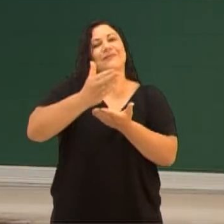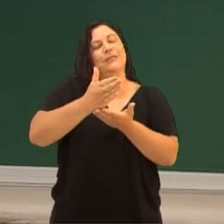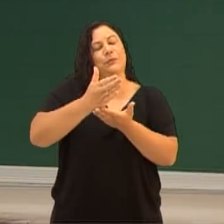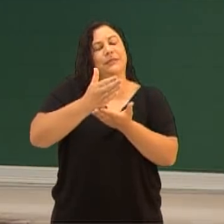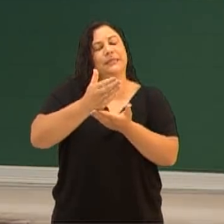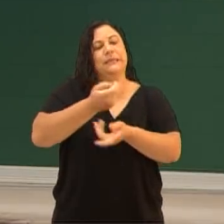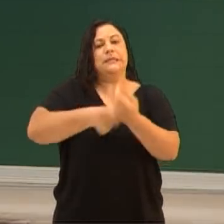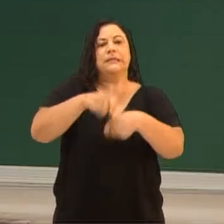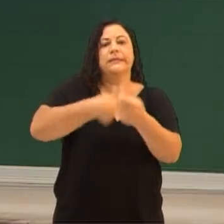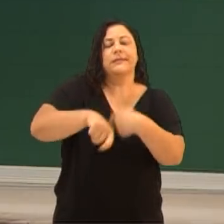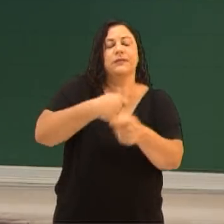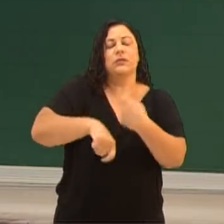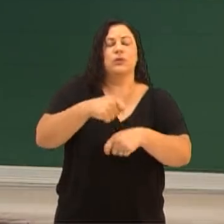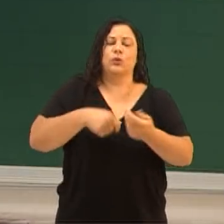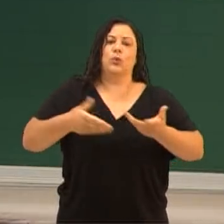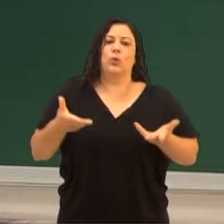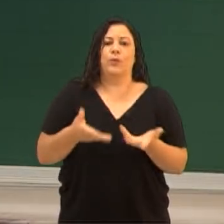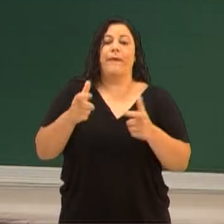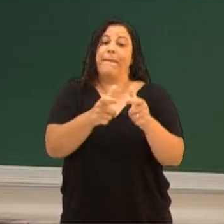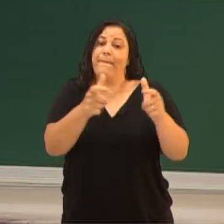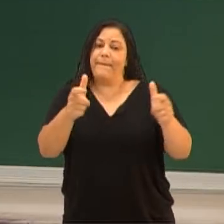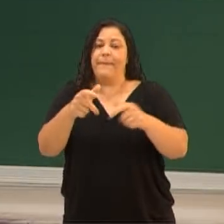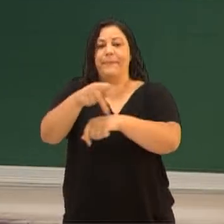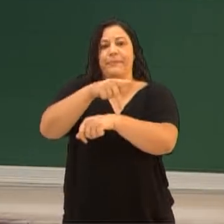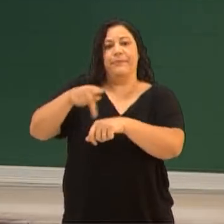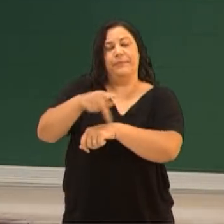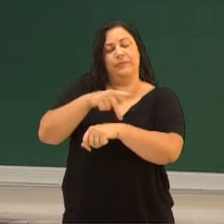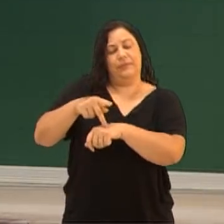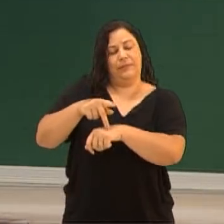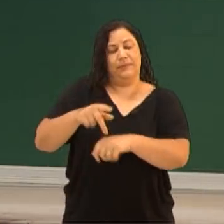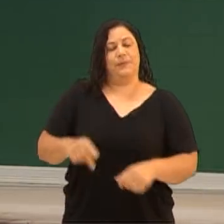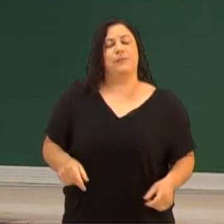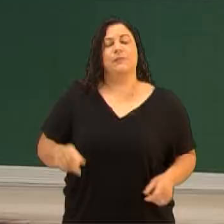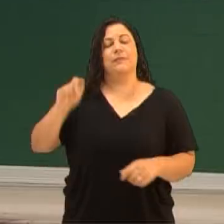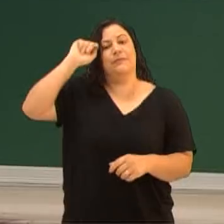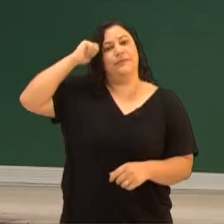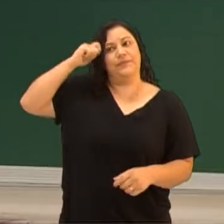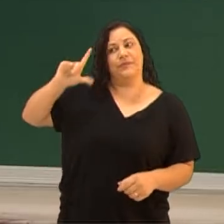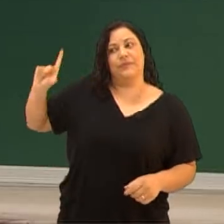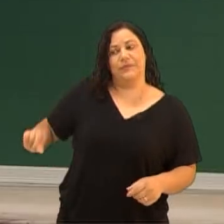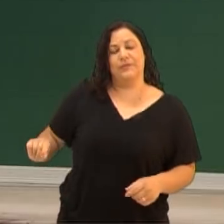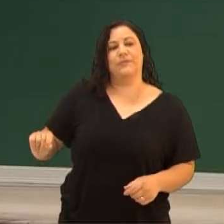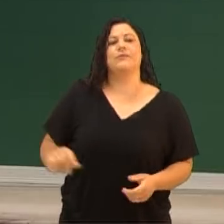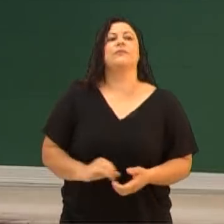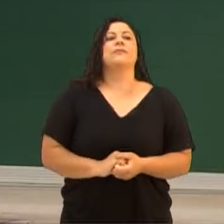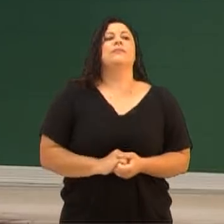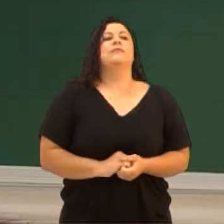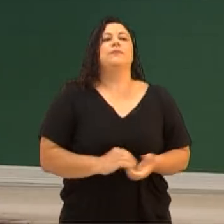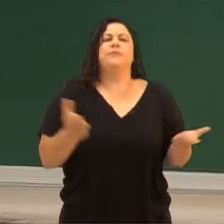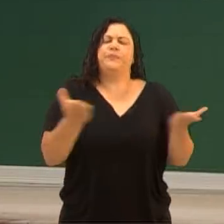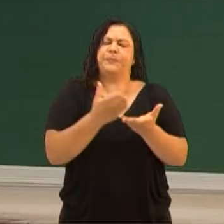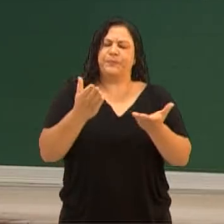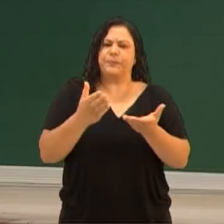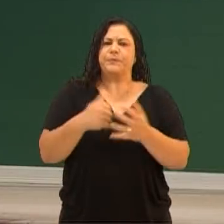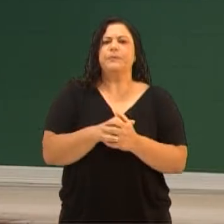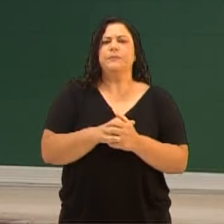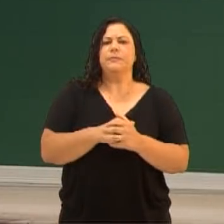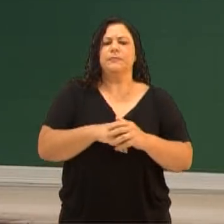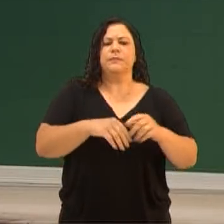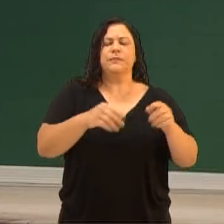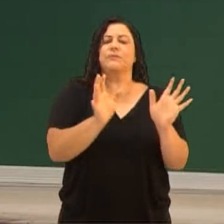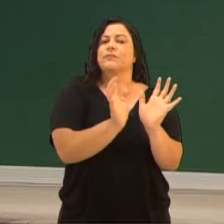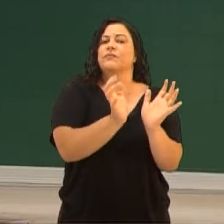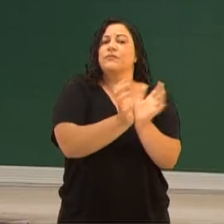desenvolvimento econômico, a maioria dos países africanos. Na nossa aula anterior, nós falamos sobre os setores da economia africana, né, os